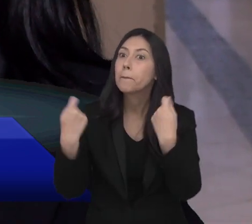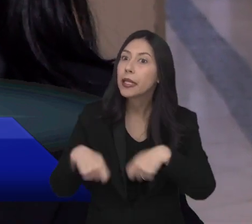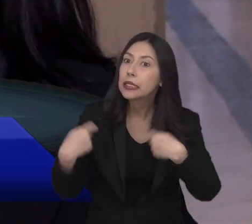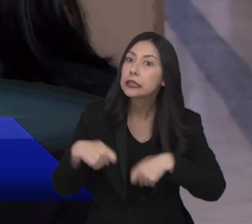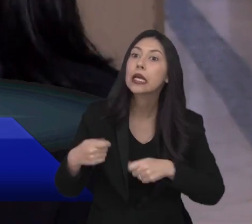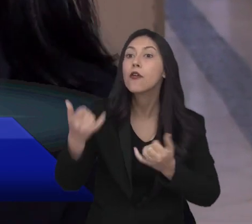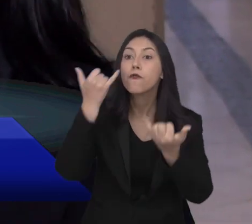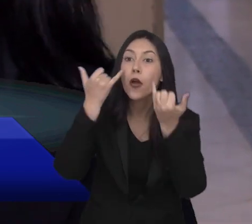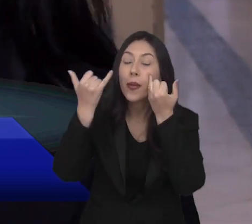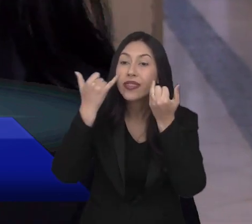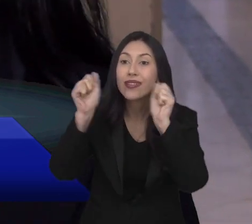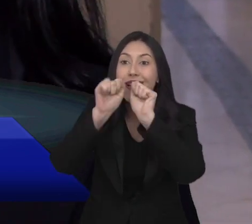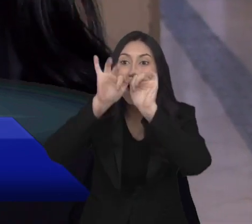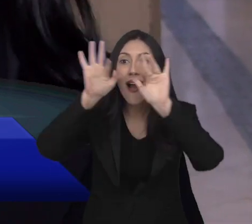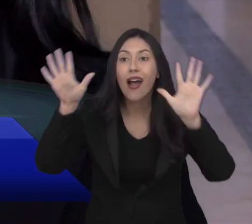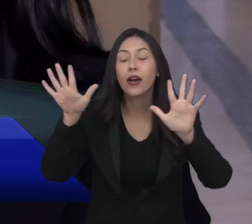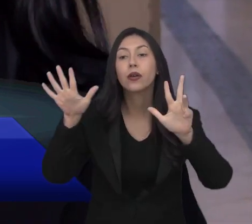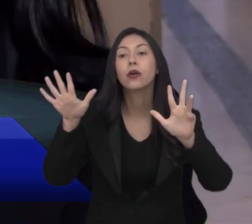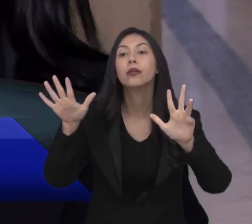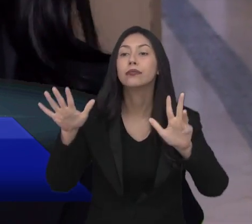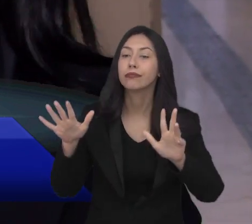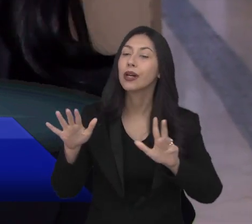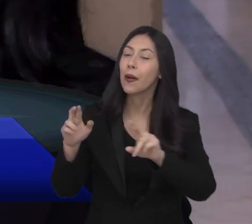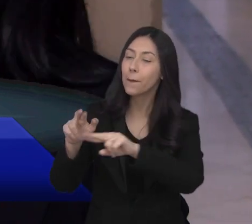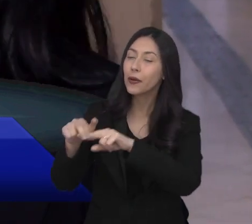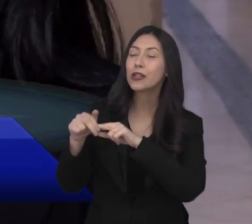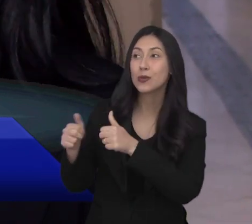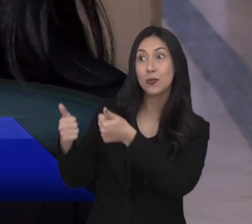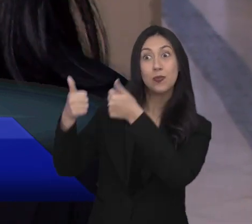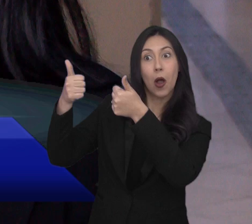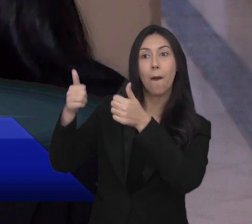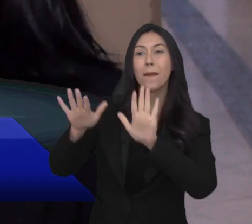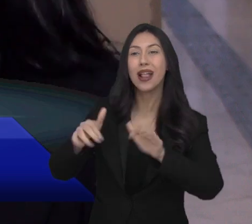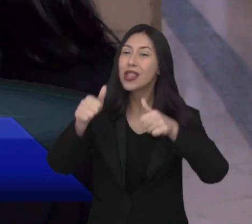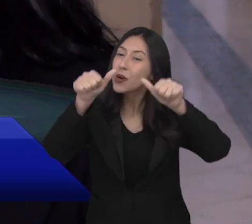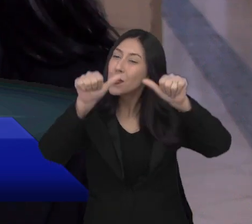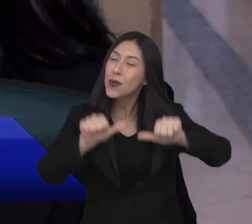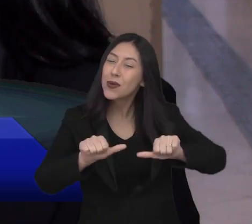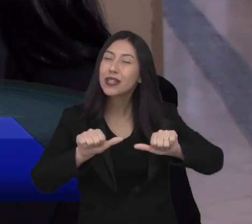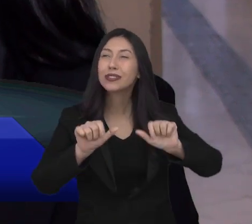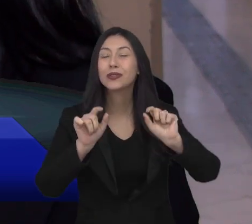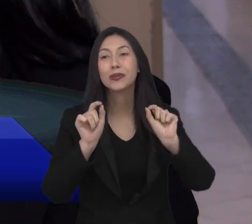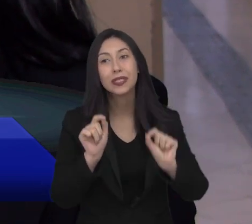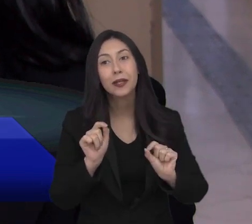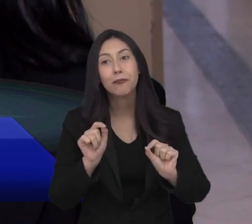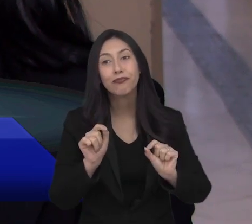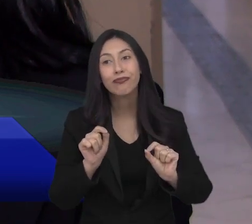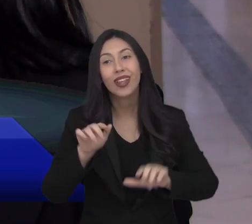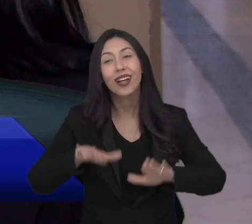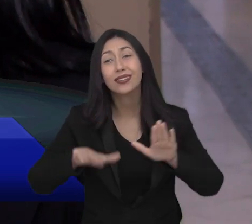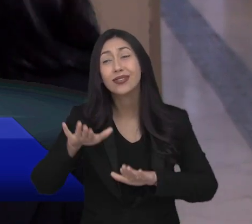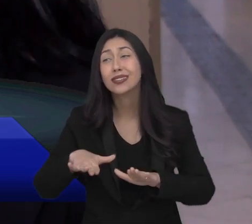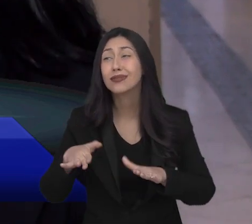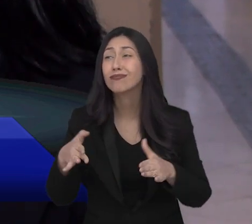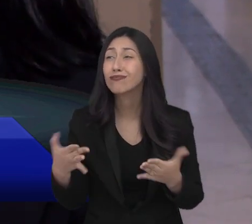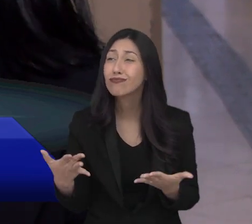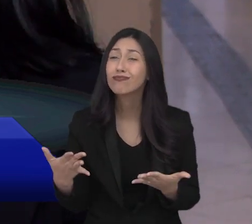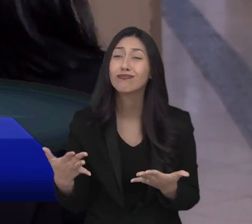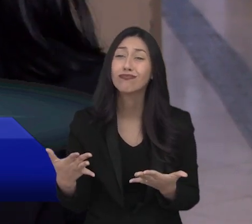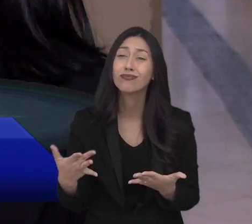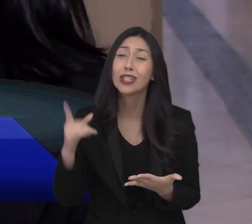mais transparente possível, esse é o ponto positivo. O ponto negativo é que pode